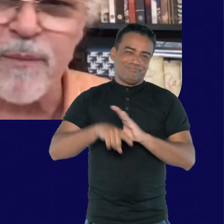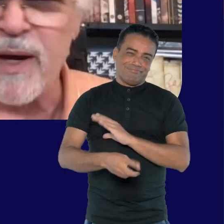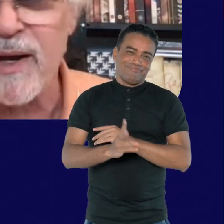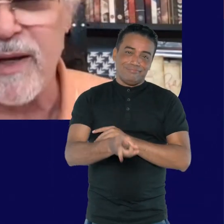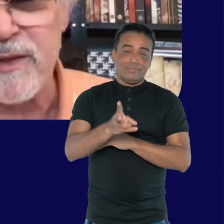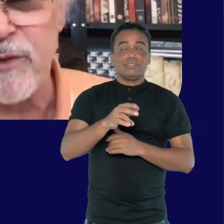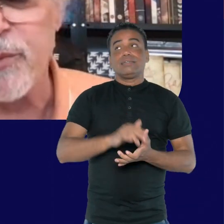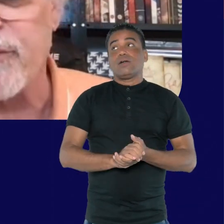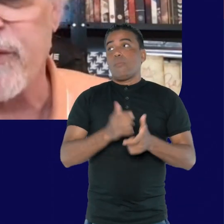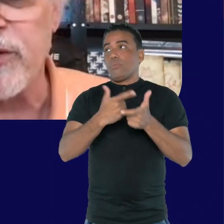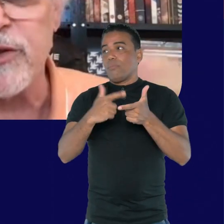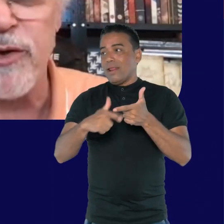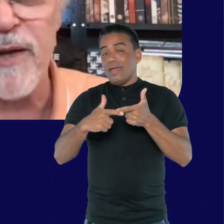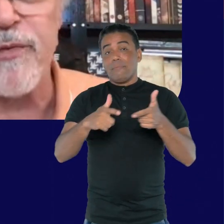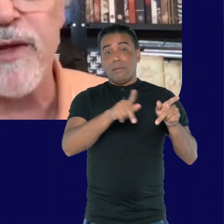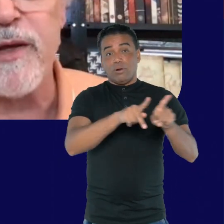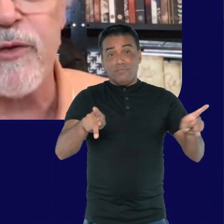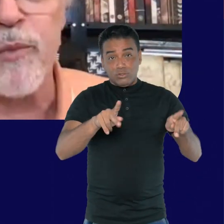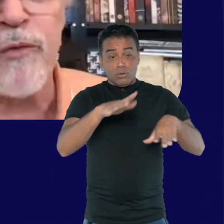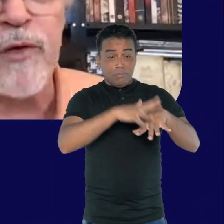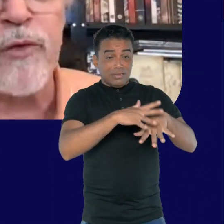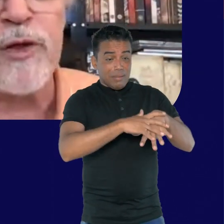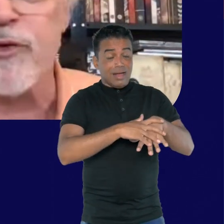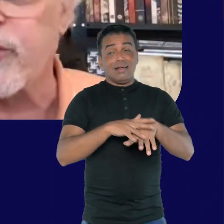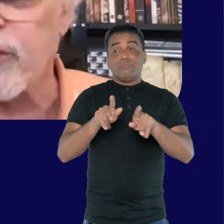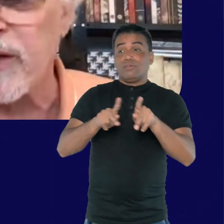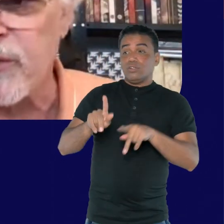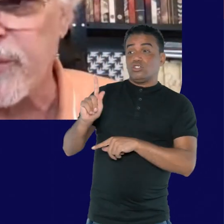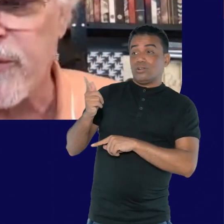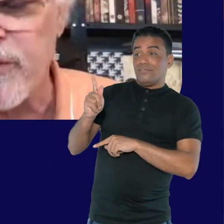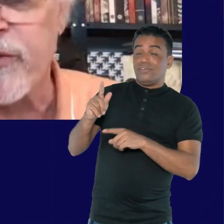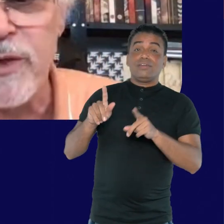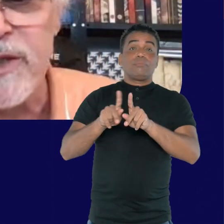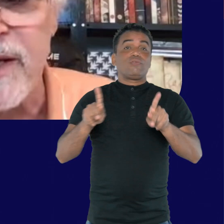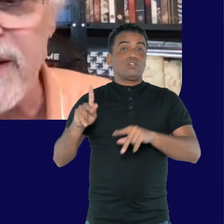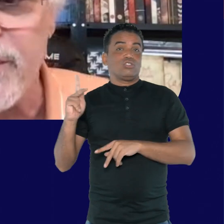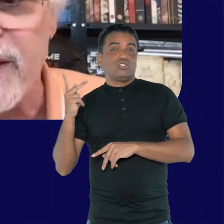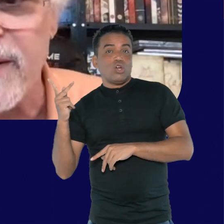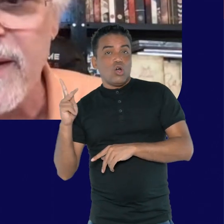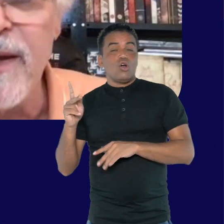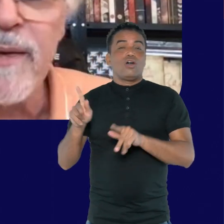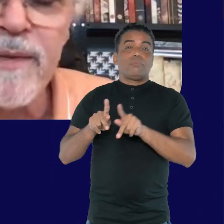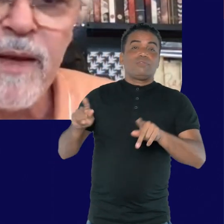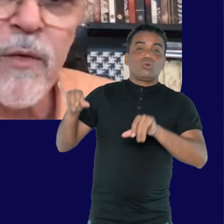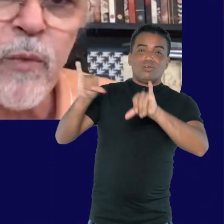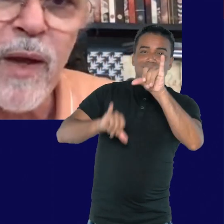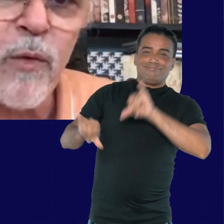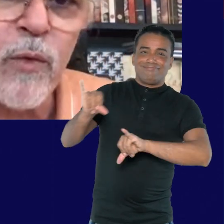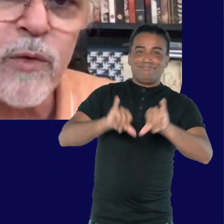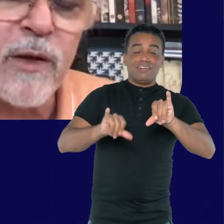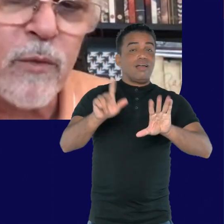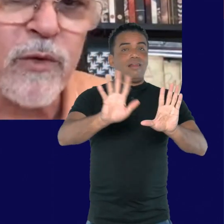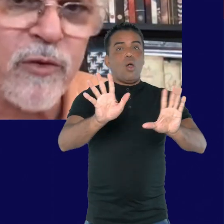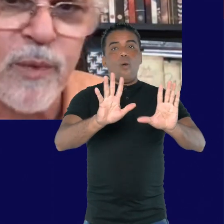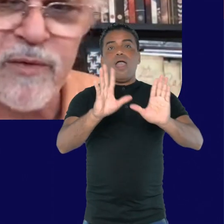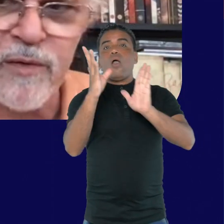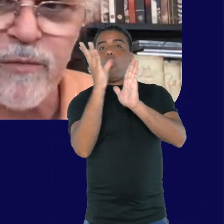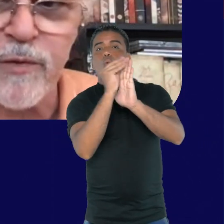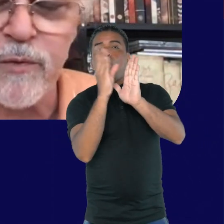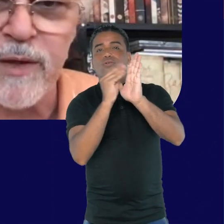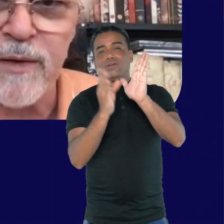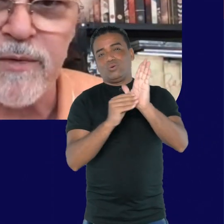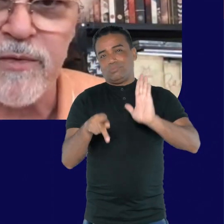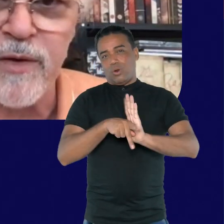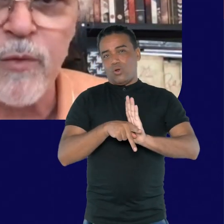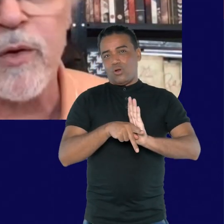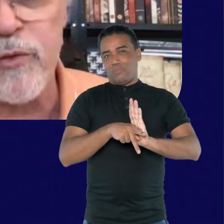de matemática, do professor de geografia, do professor de história, do professor de química, não é o conteúdo